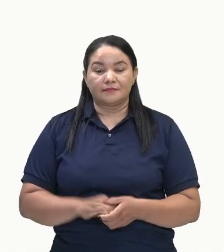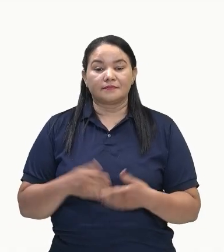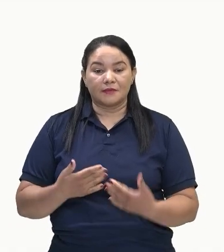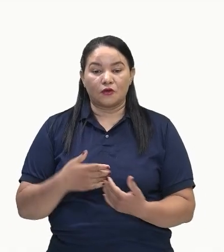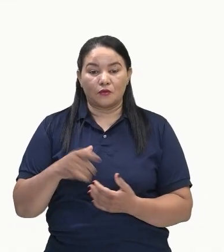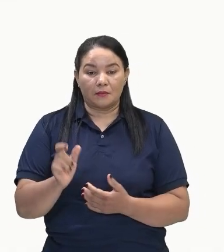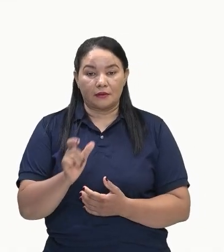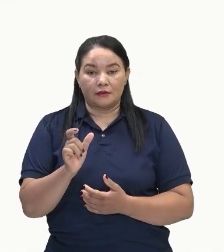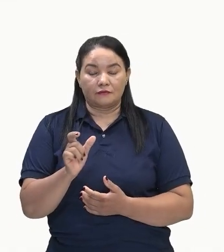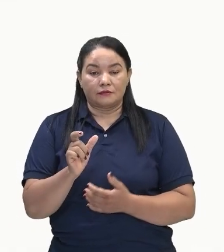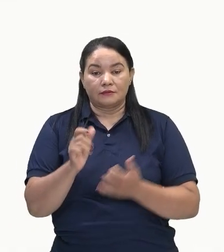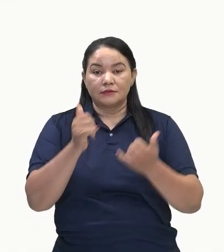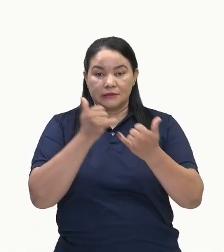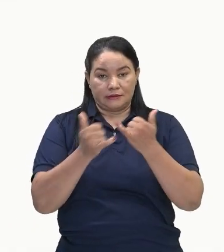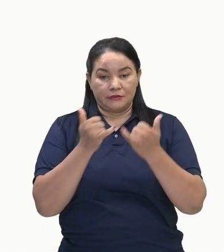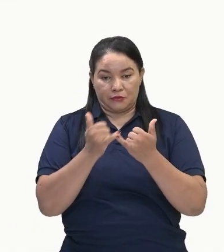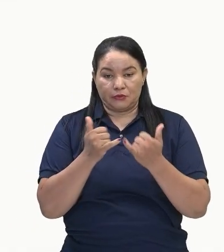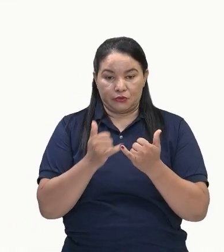sinônimas, tá?